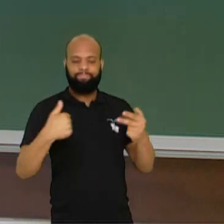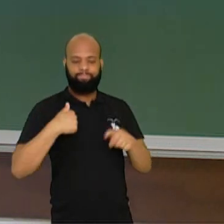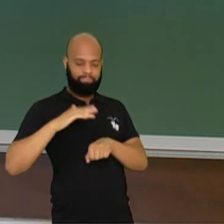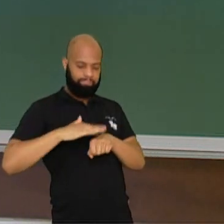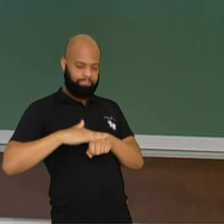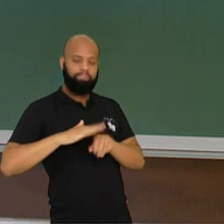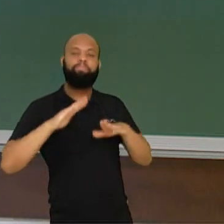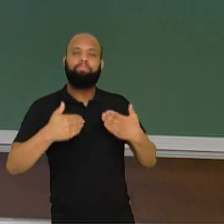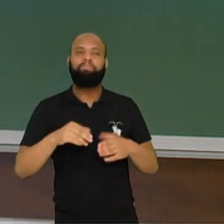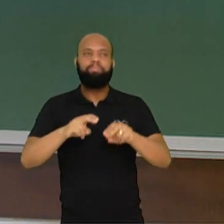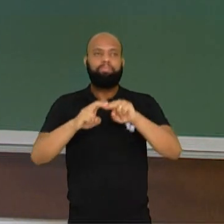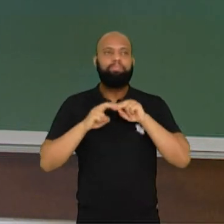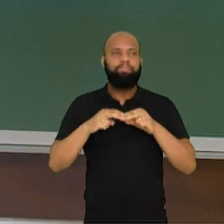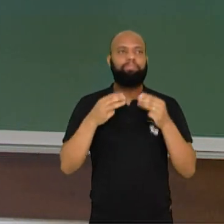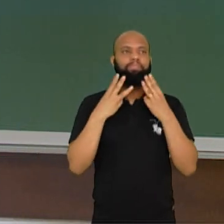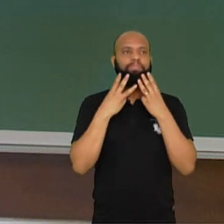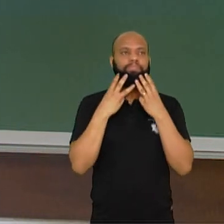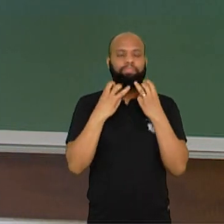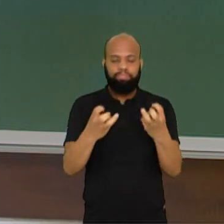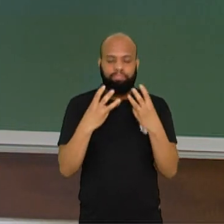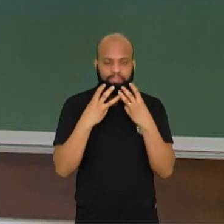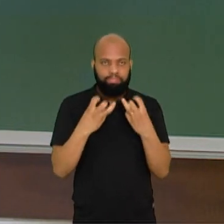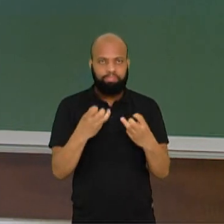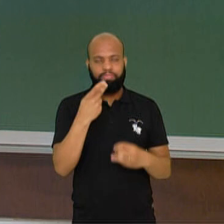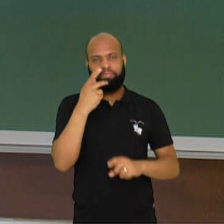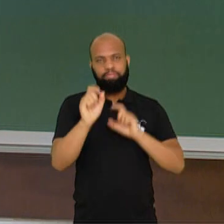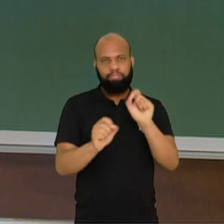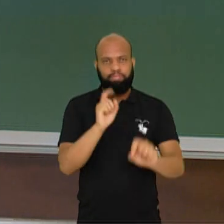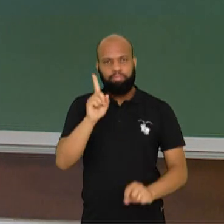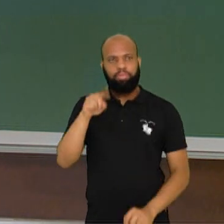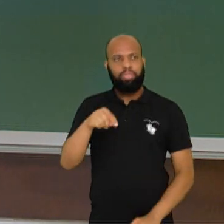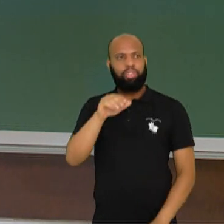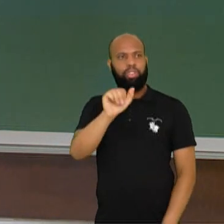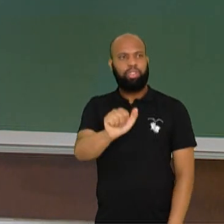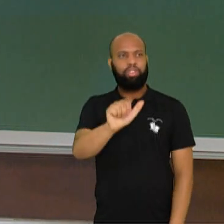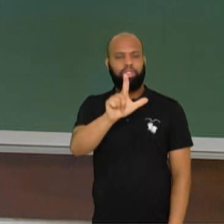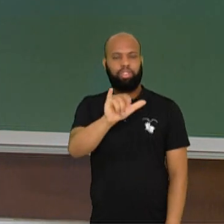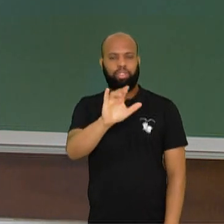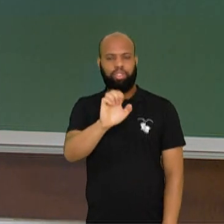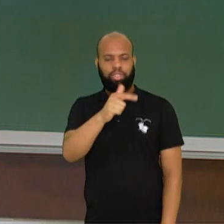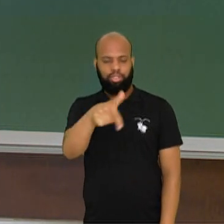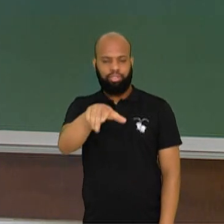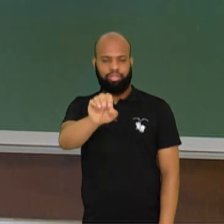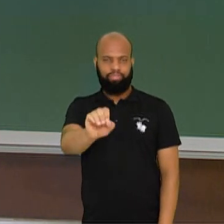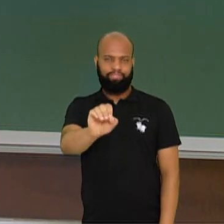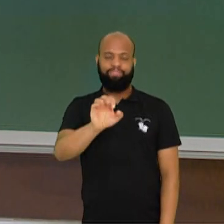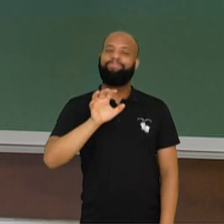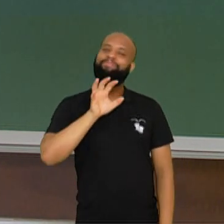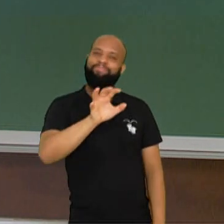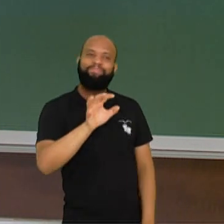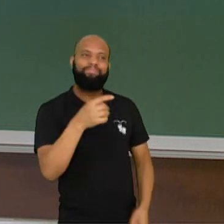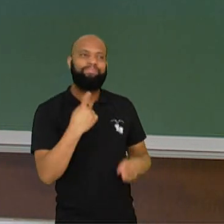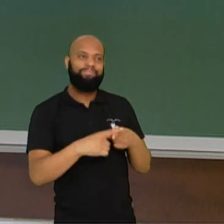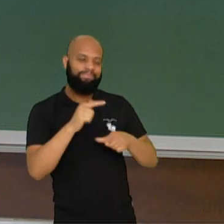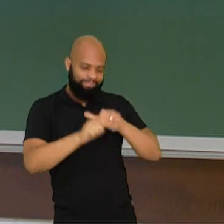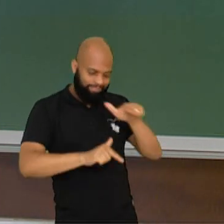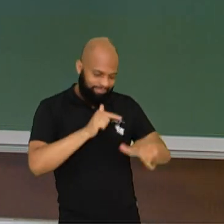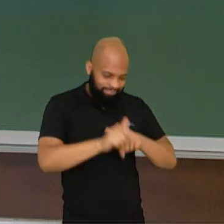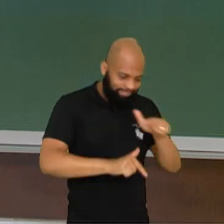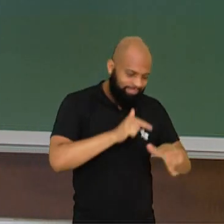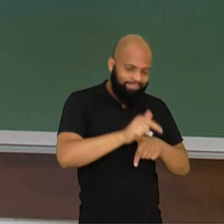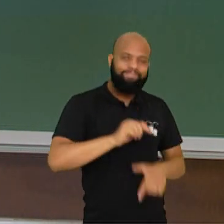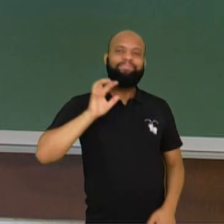E justamente é isso que caracteriza a alienação de acordo com o Marx. O trabalho